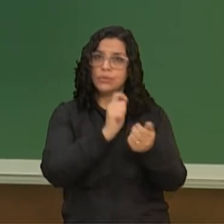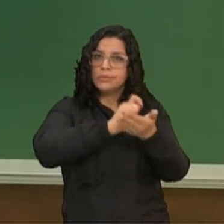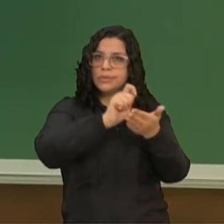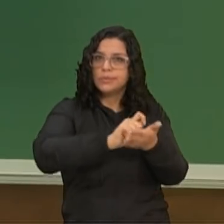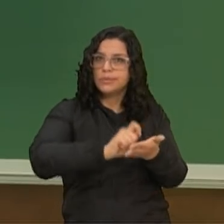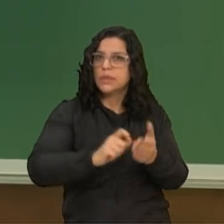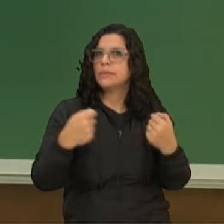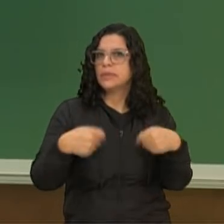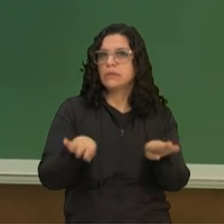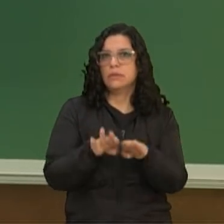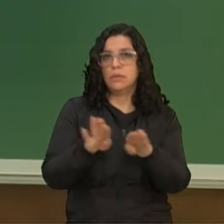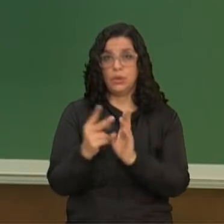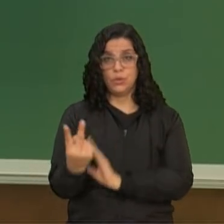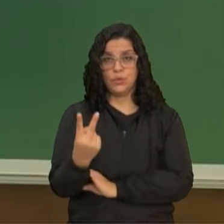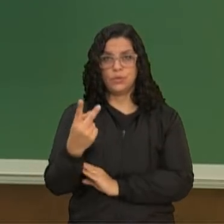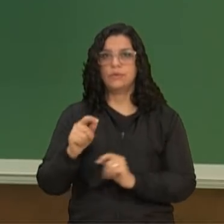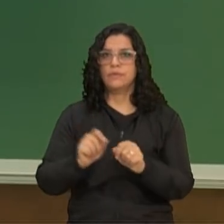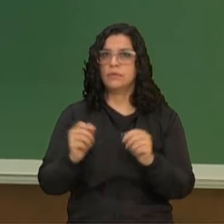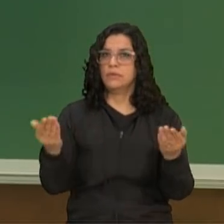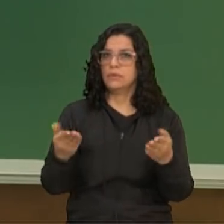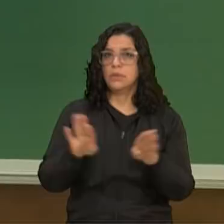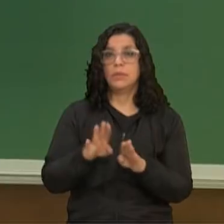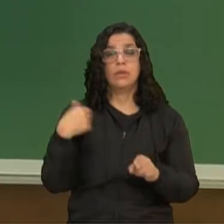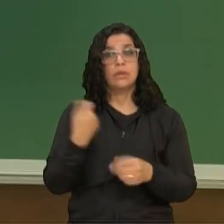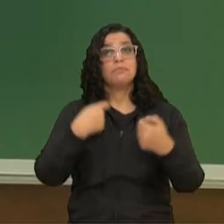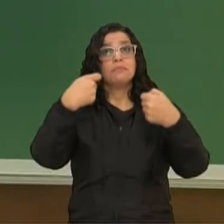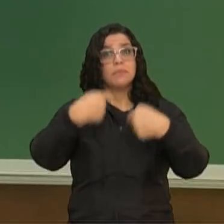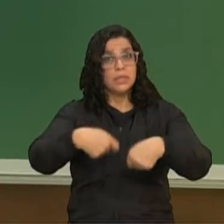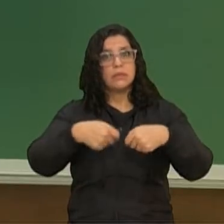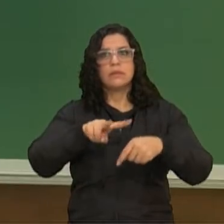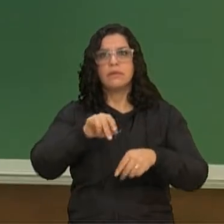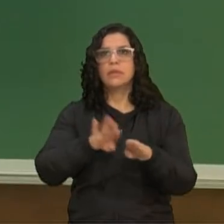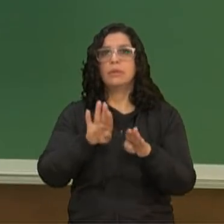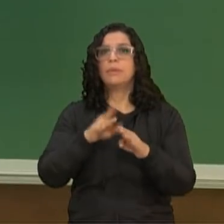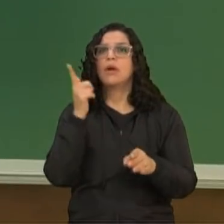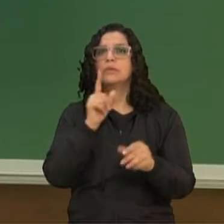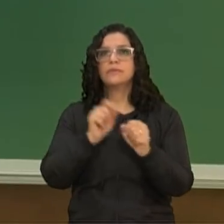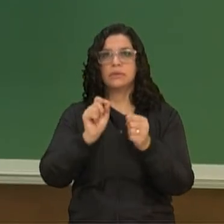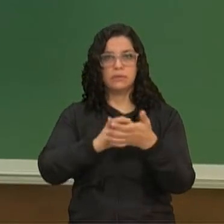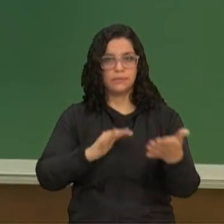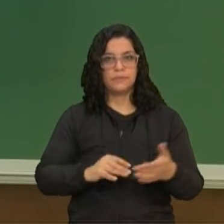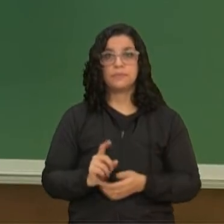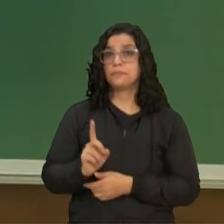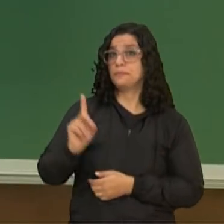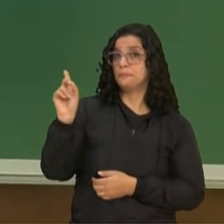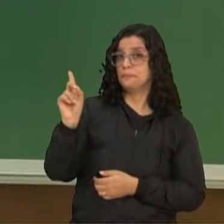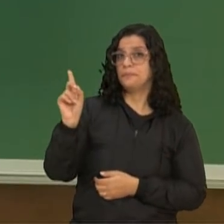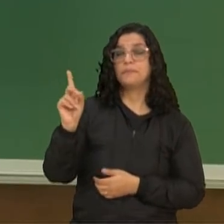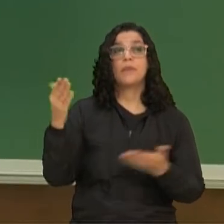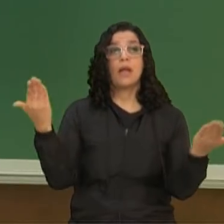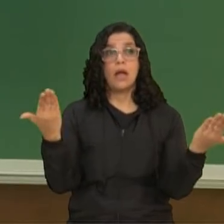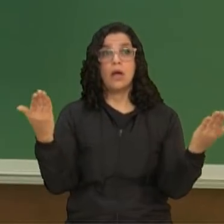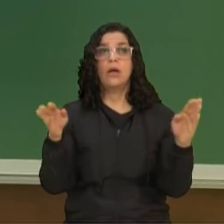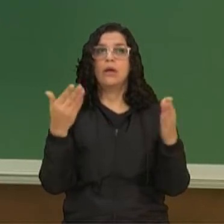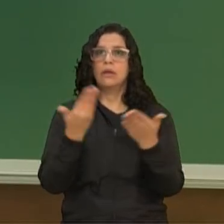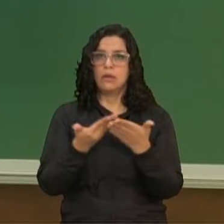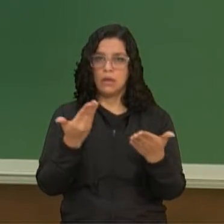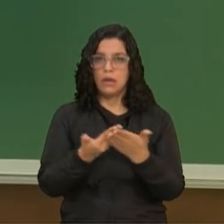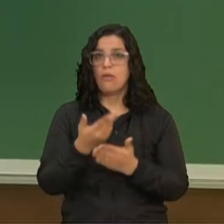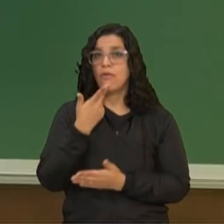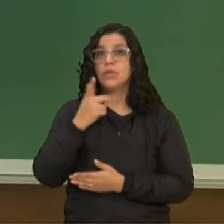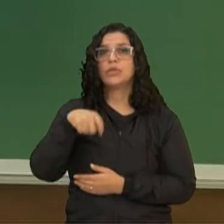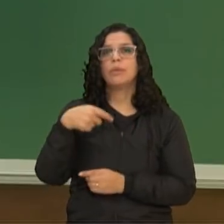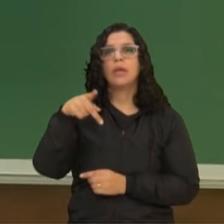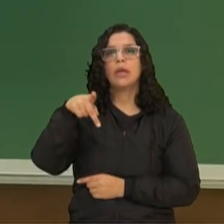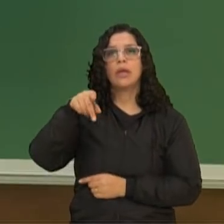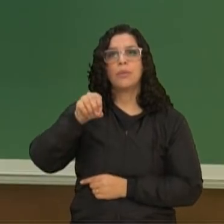Faça a anotação desses dois aqui, porque a gente vai necessitar para resolver os exercícios. Então, nessa aula, como eu falei, a gente